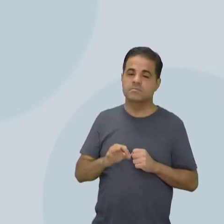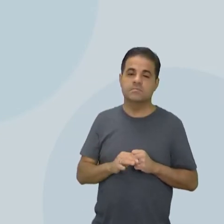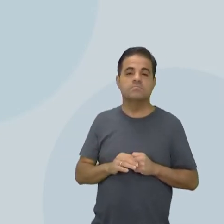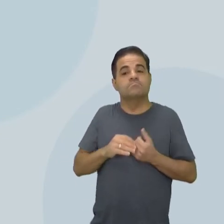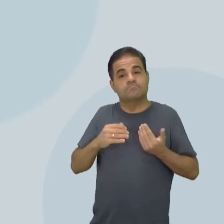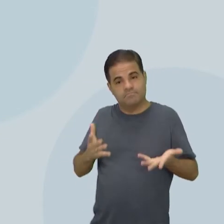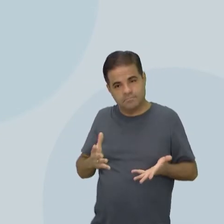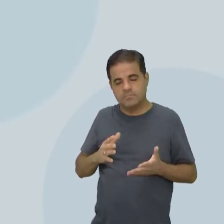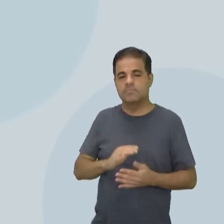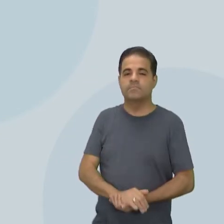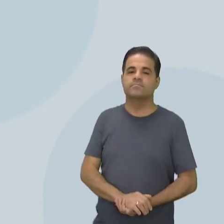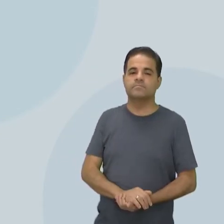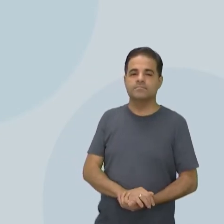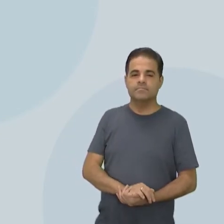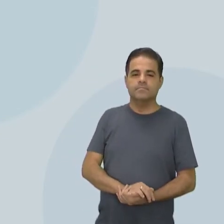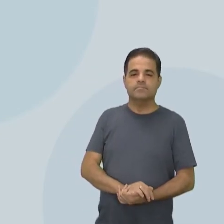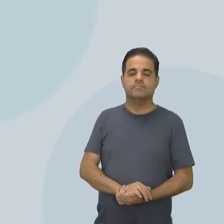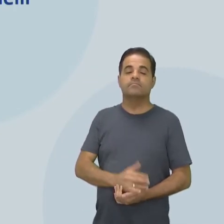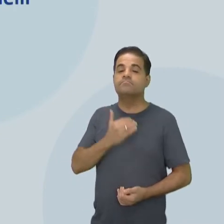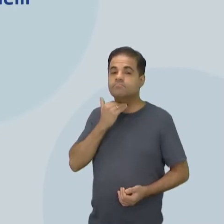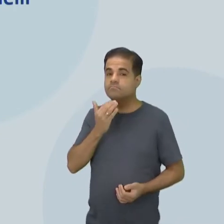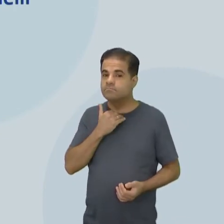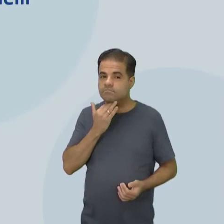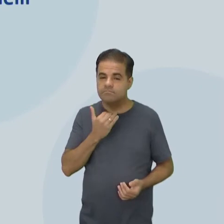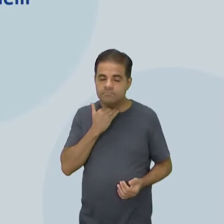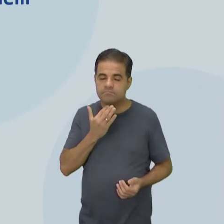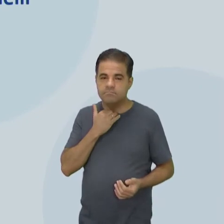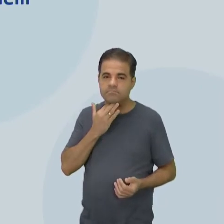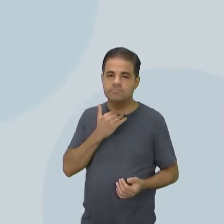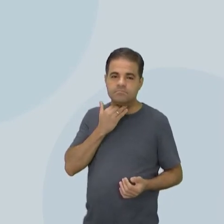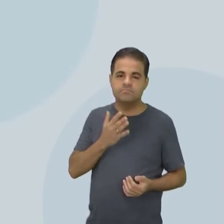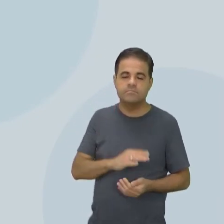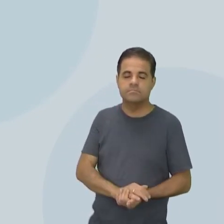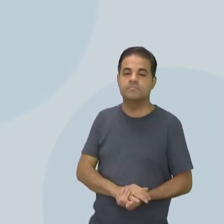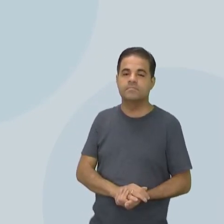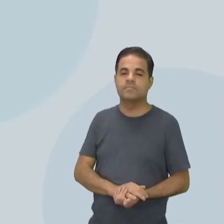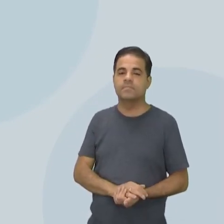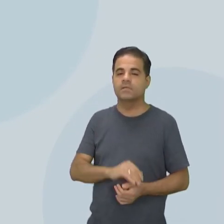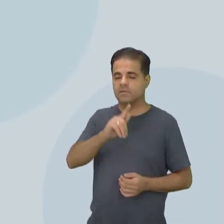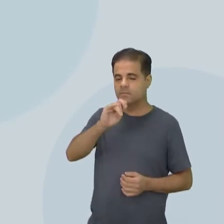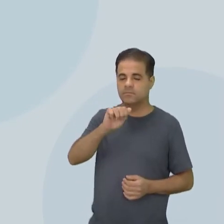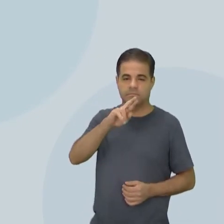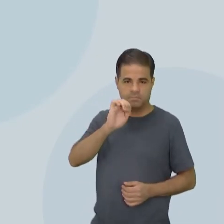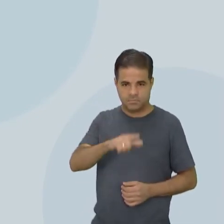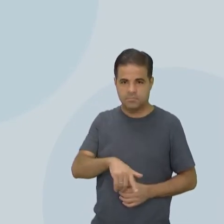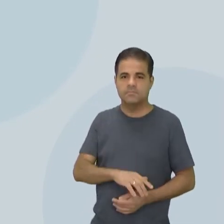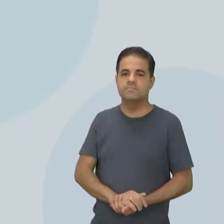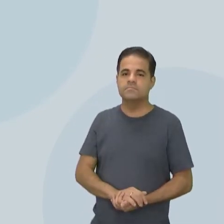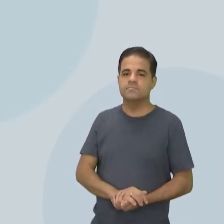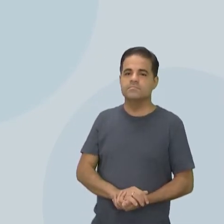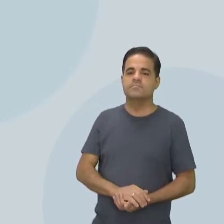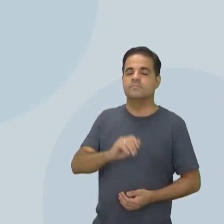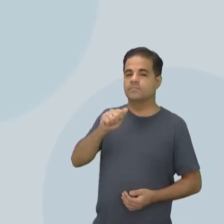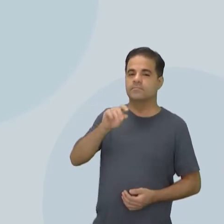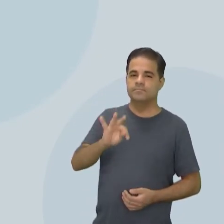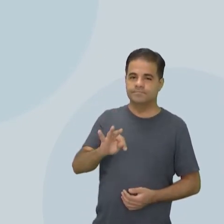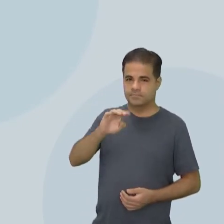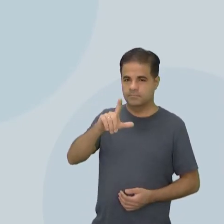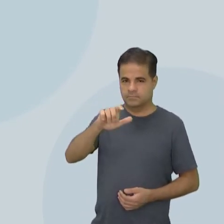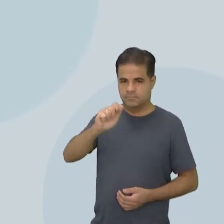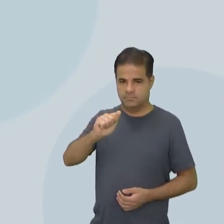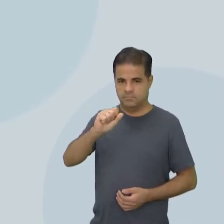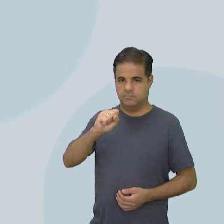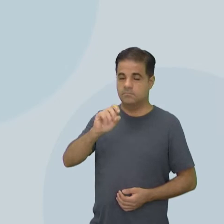menos. Segura aí, peraí, eu não vou adiantar nada. Peraí, do Gabriel. Aqui. At least.